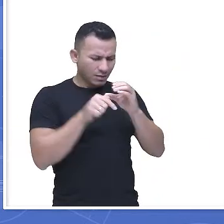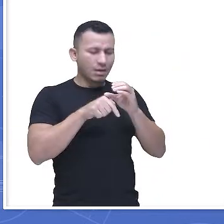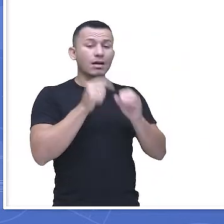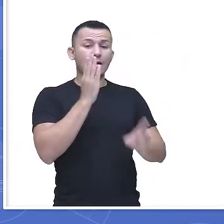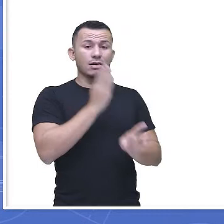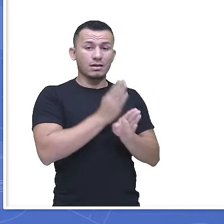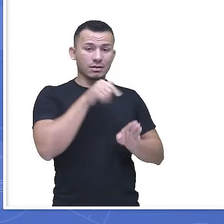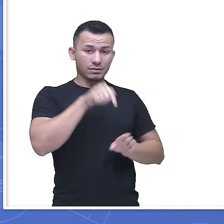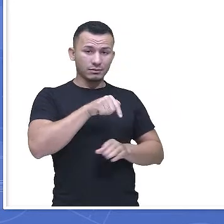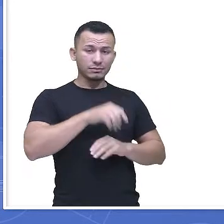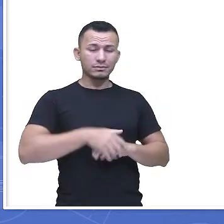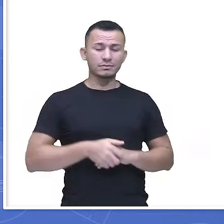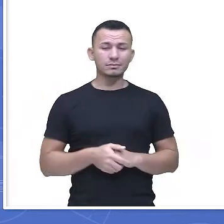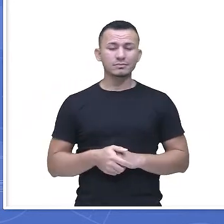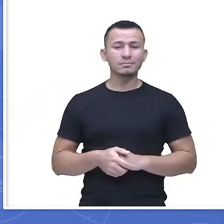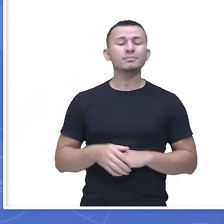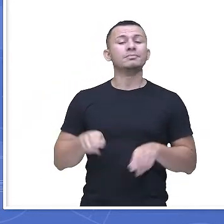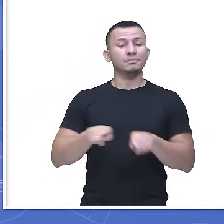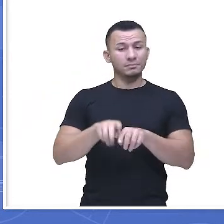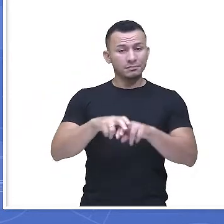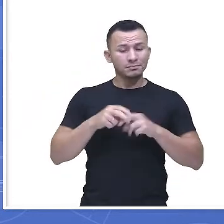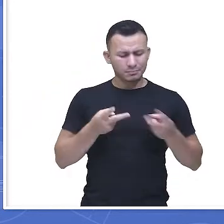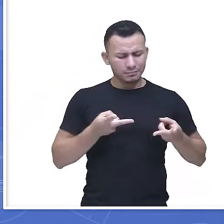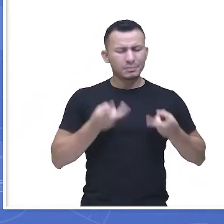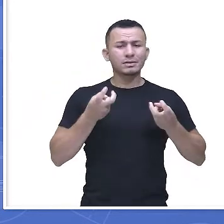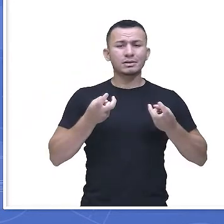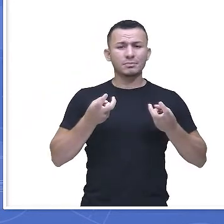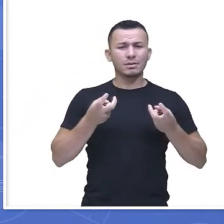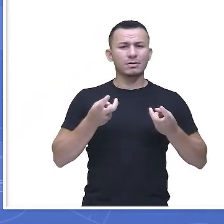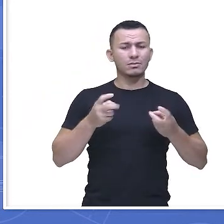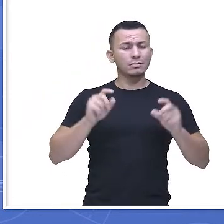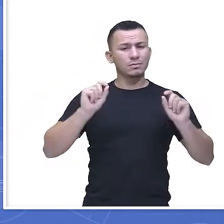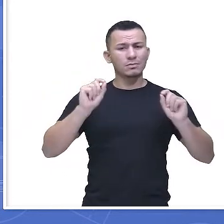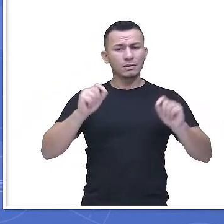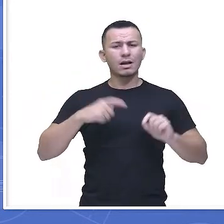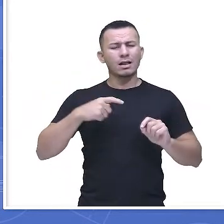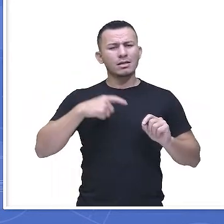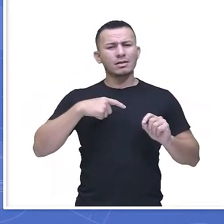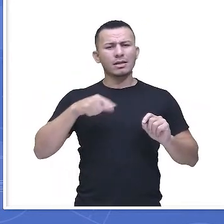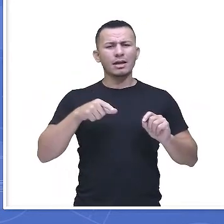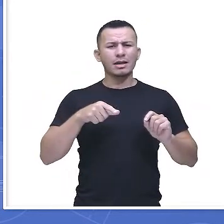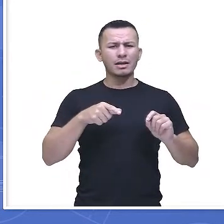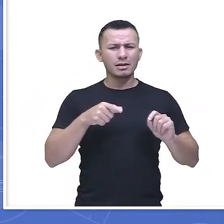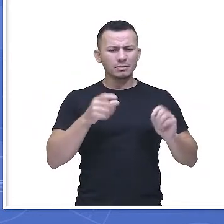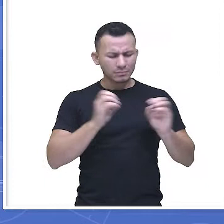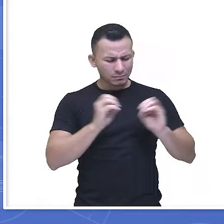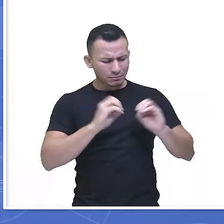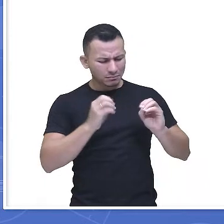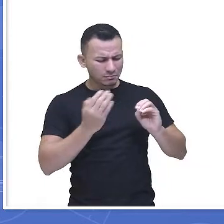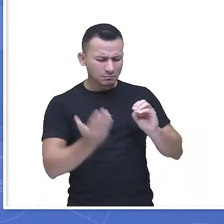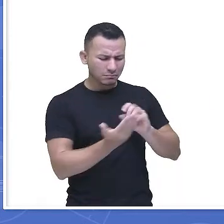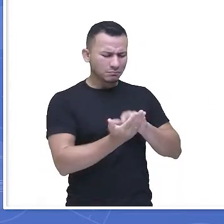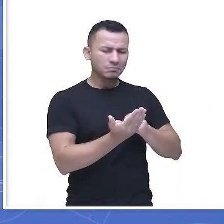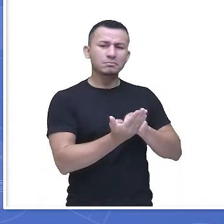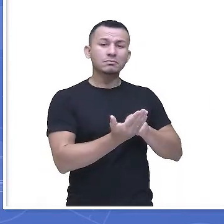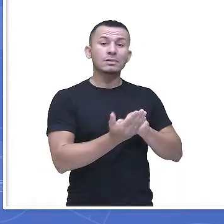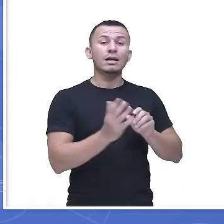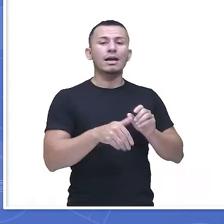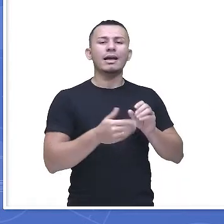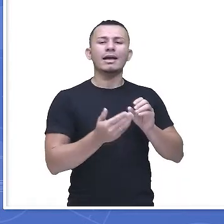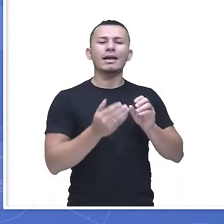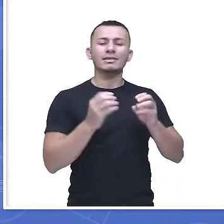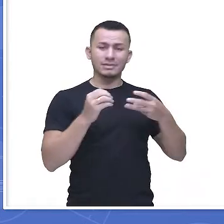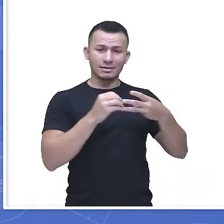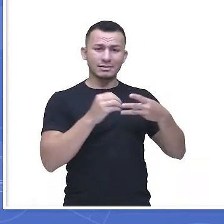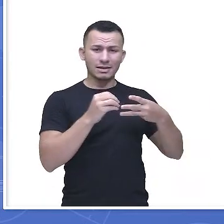vendo. E aí ele conseguiu perceber uns espaços vazios, a que ele chamou de célula. Na verdade, ele só estava